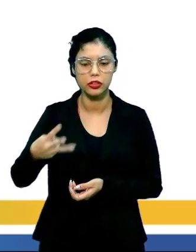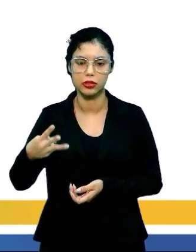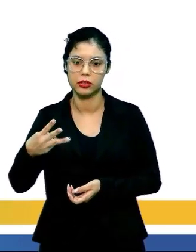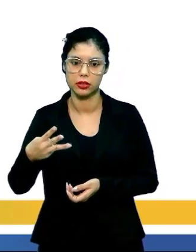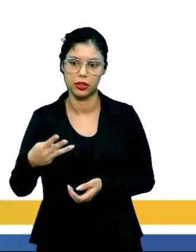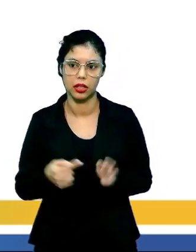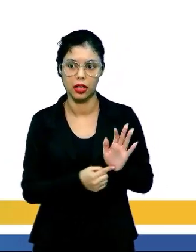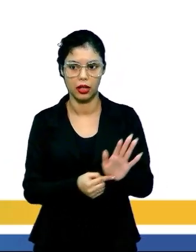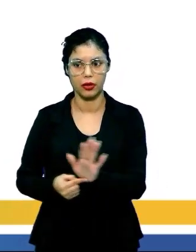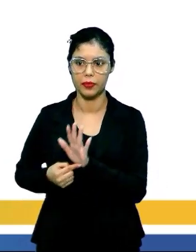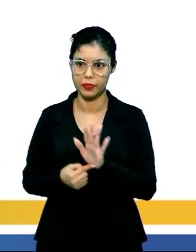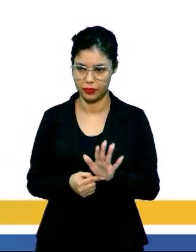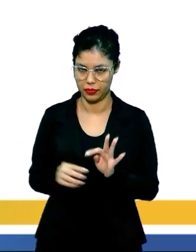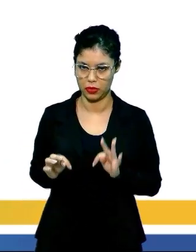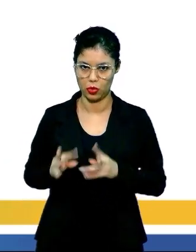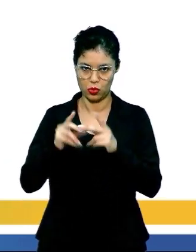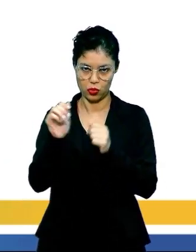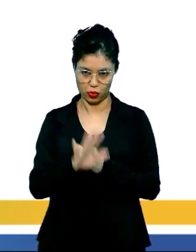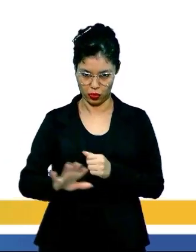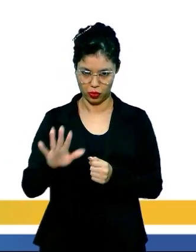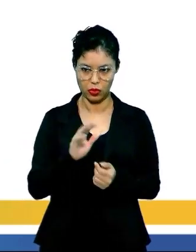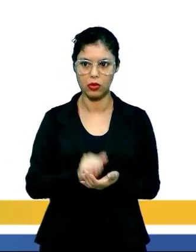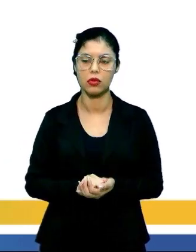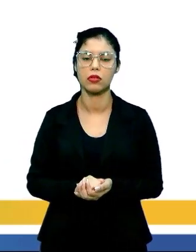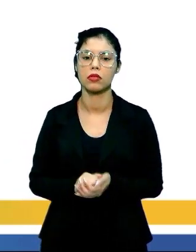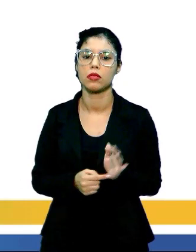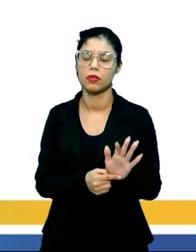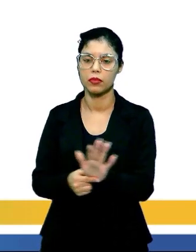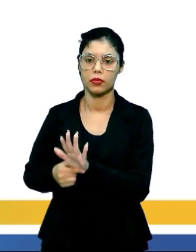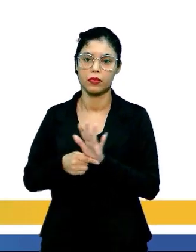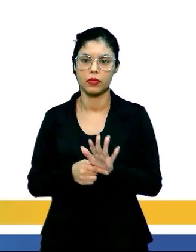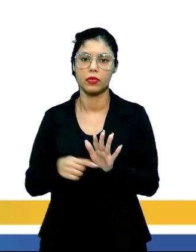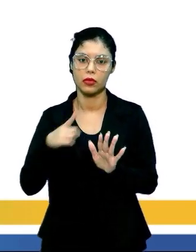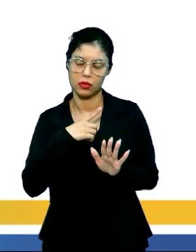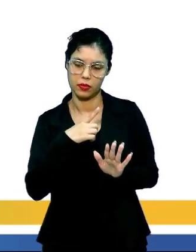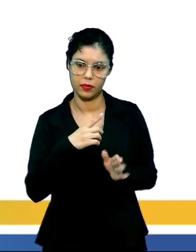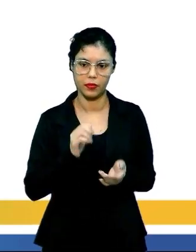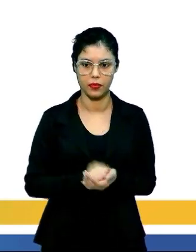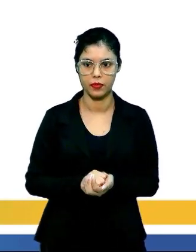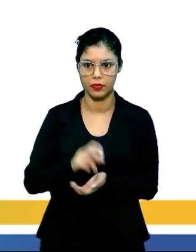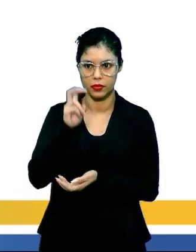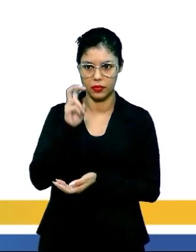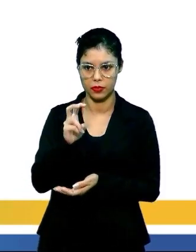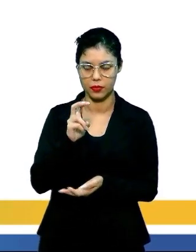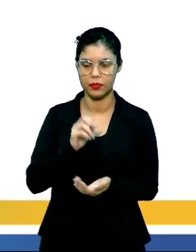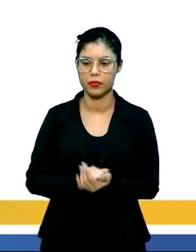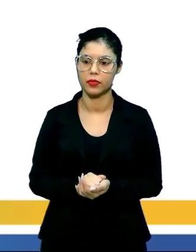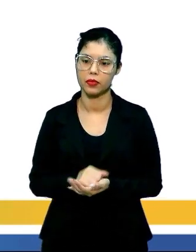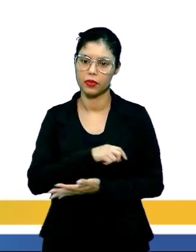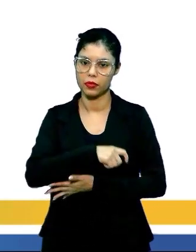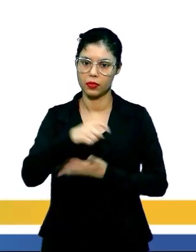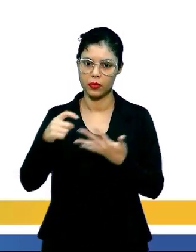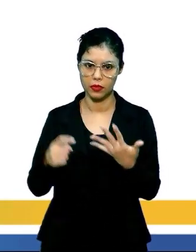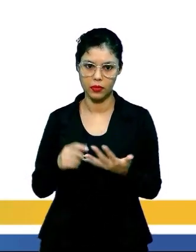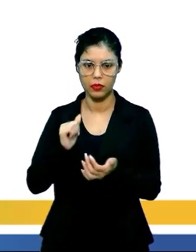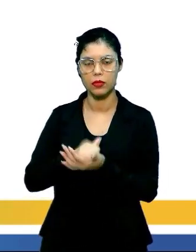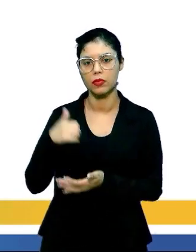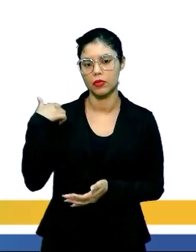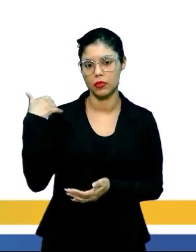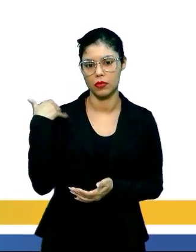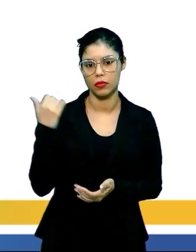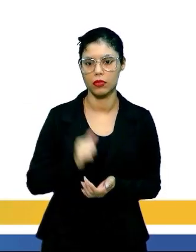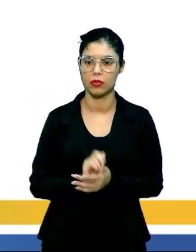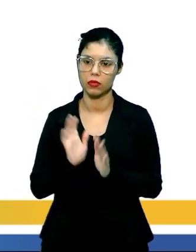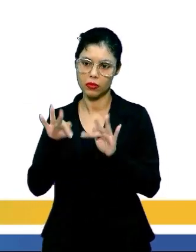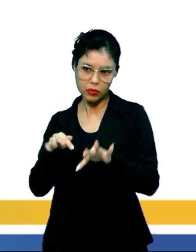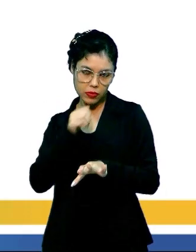que representa o todo da amostra que eu tenho aqui, que são as 5 idades, certo? Conclusão, essa